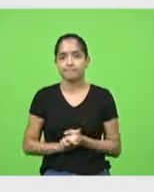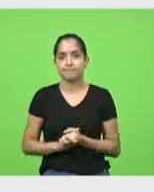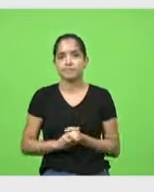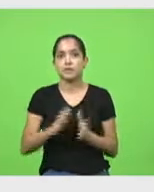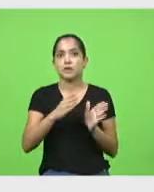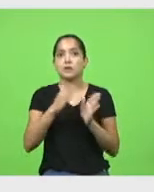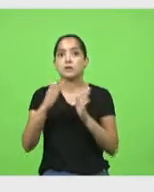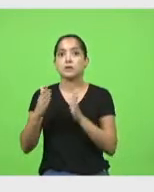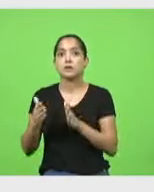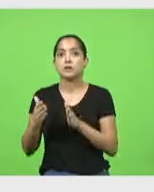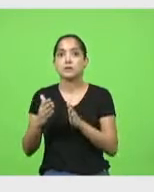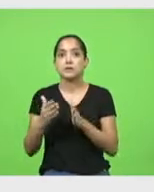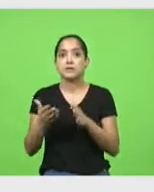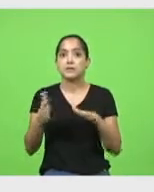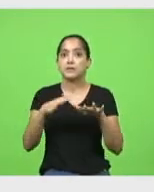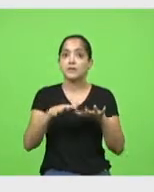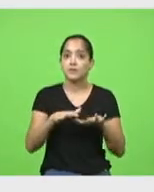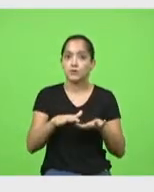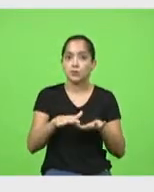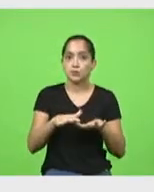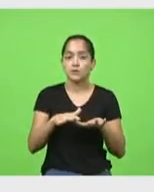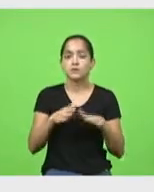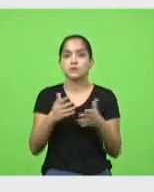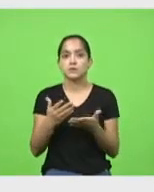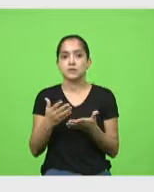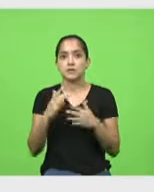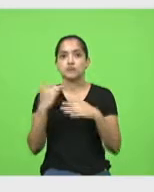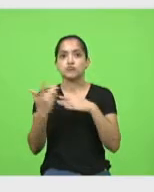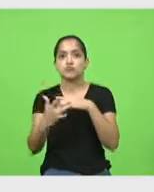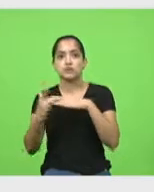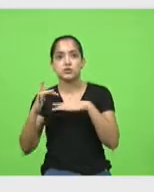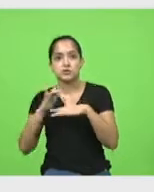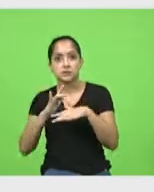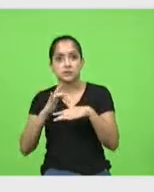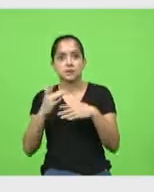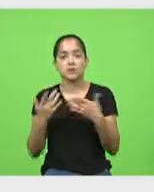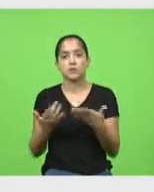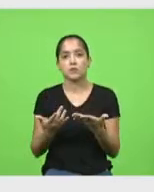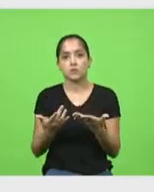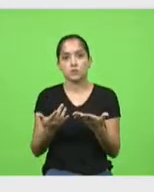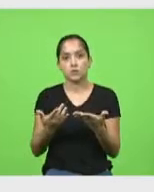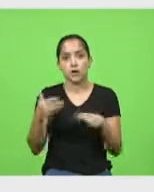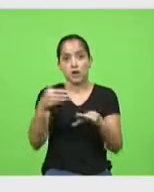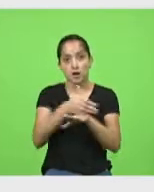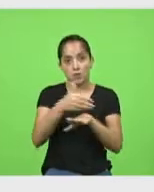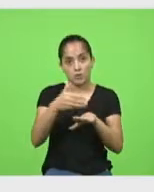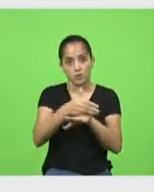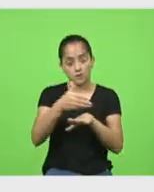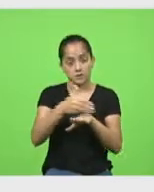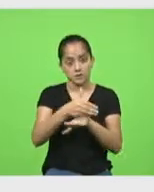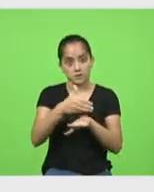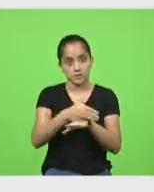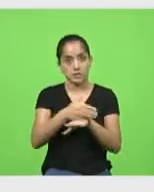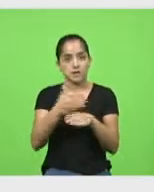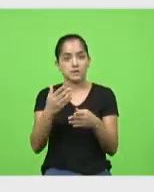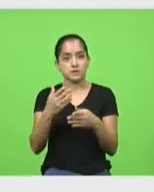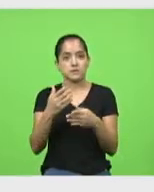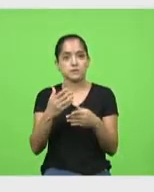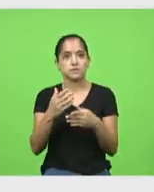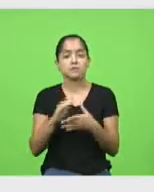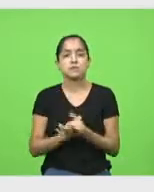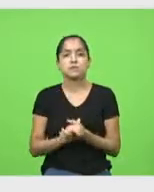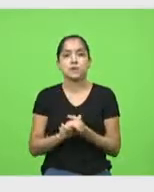A inclusão digital e a qualificação ao acesso e à energia